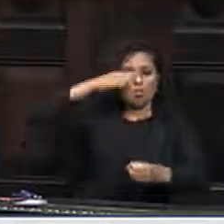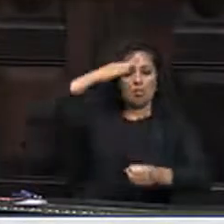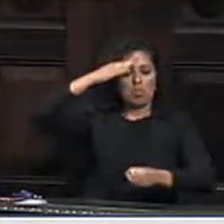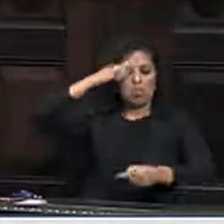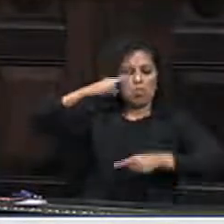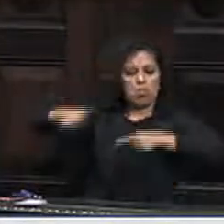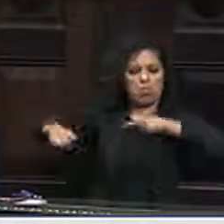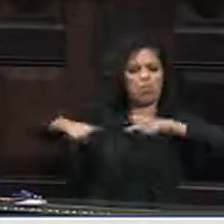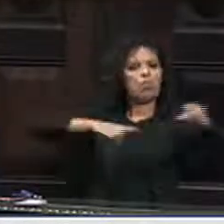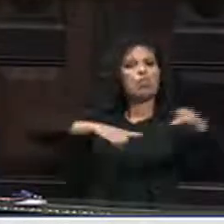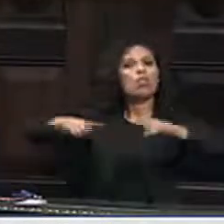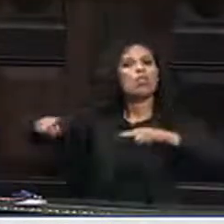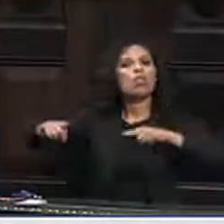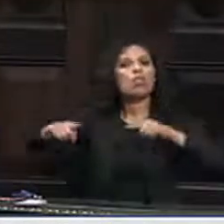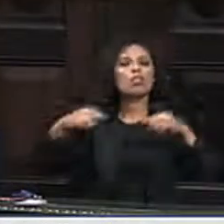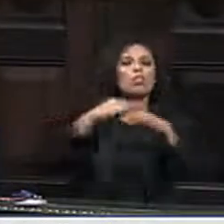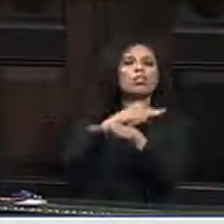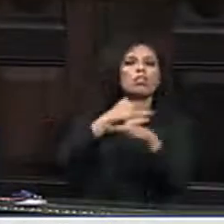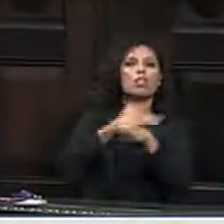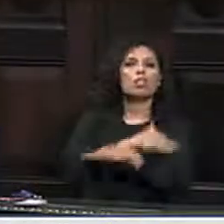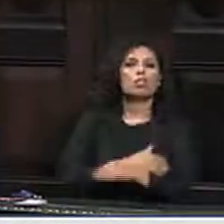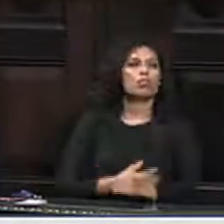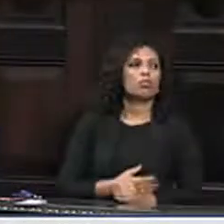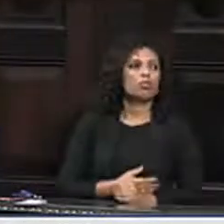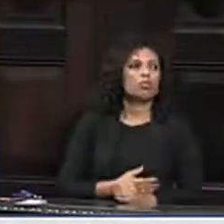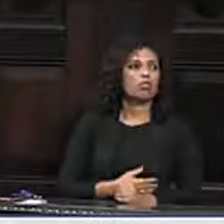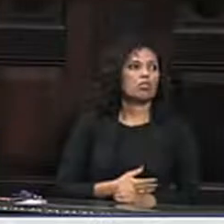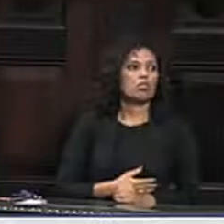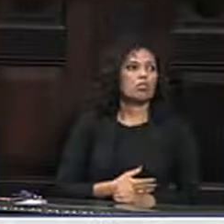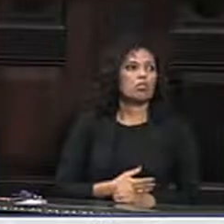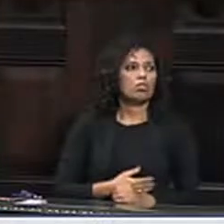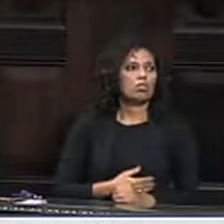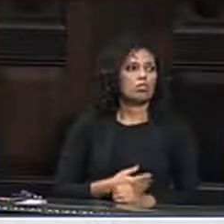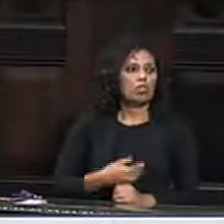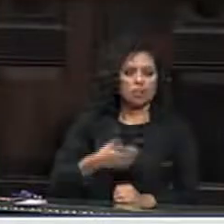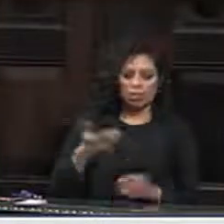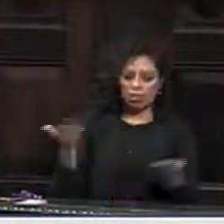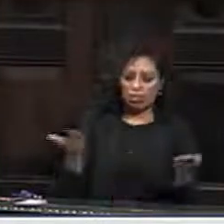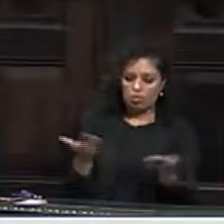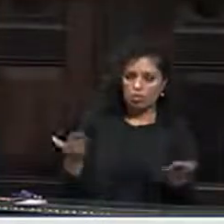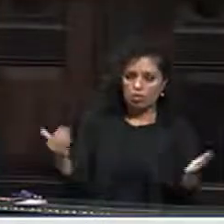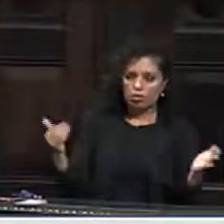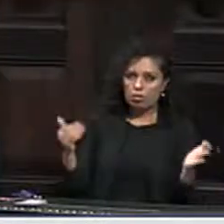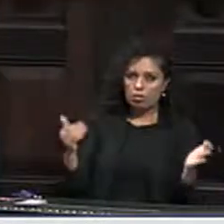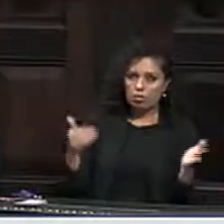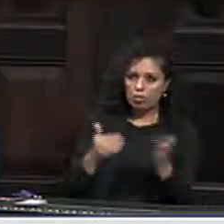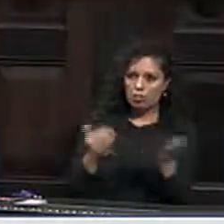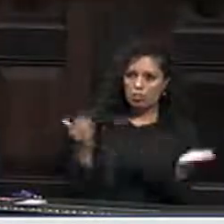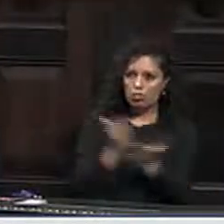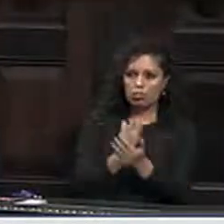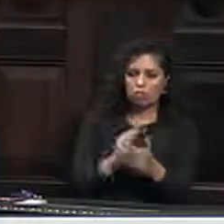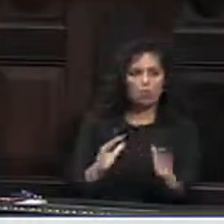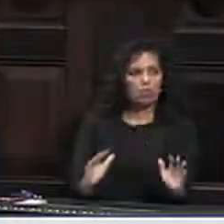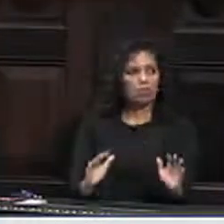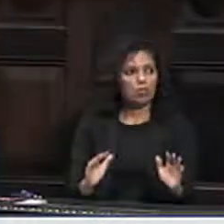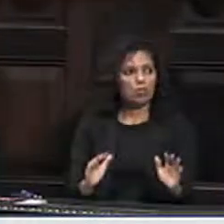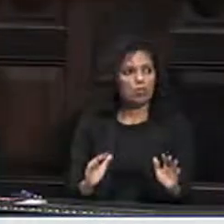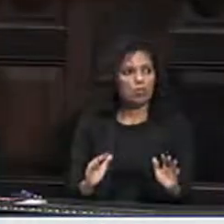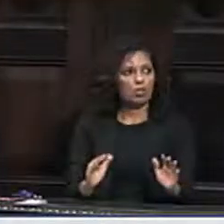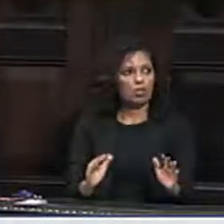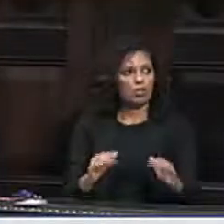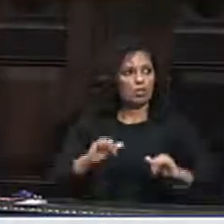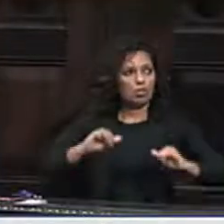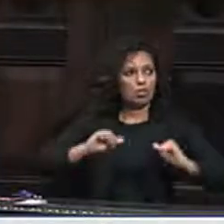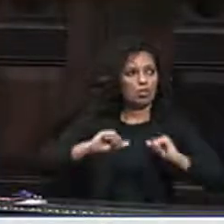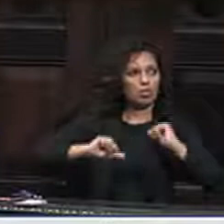controle da nossa cidade. Mas deixando aqui, por último, senhor presidente, a